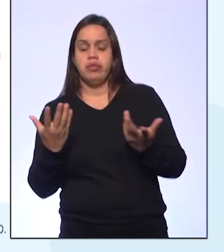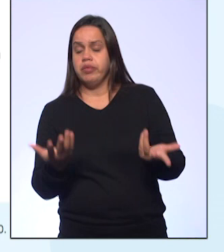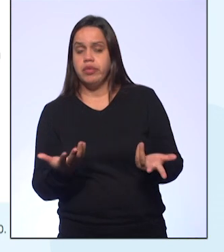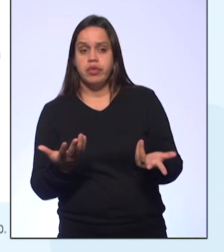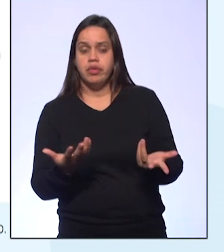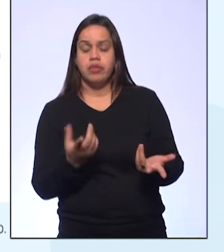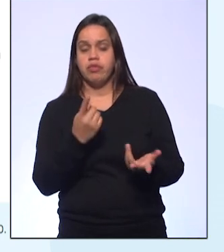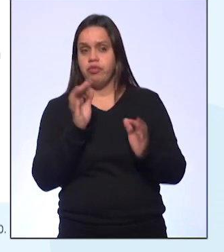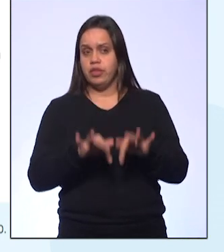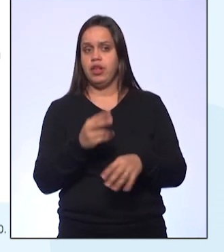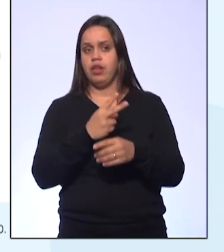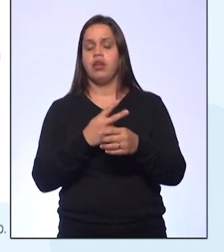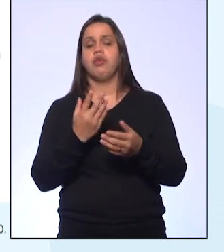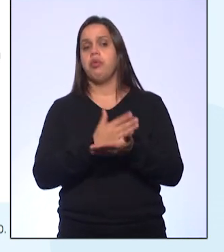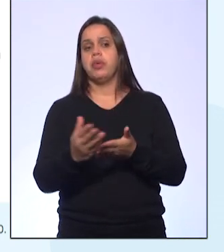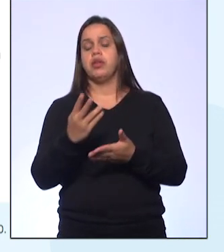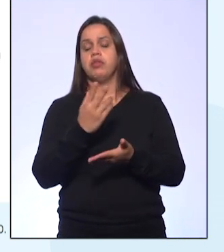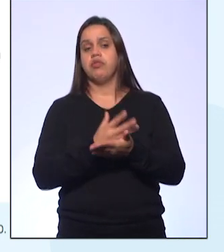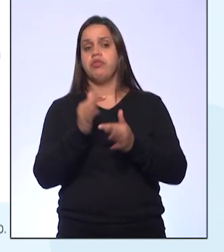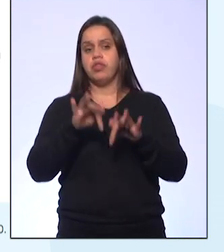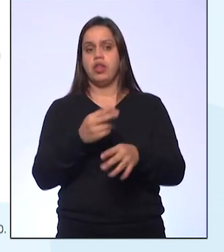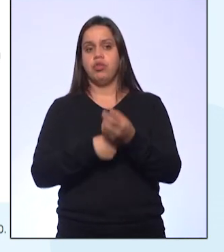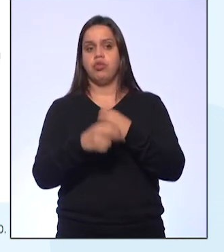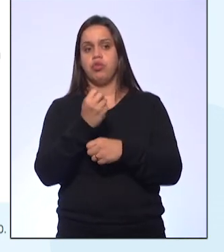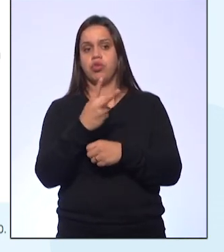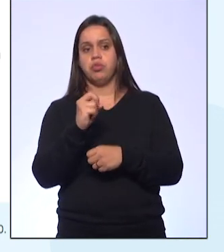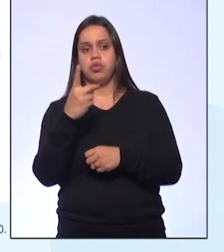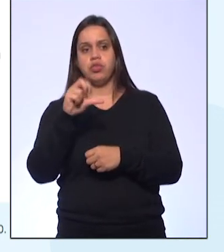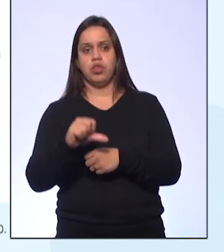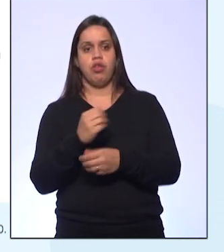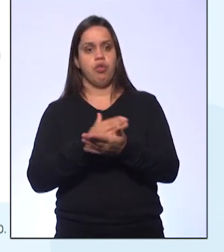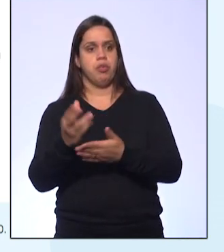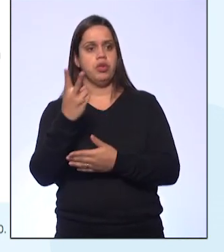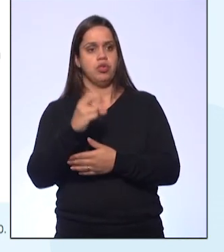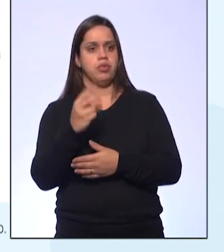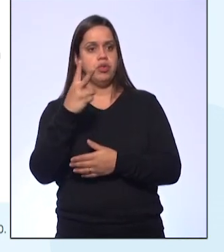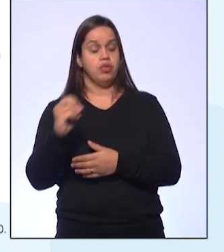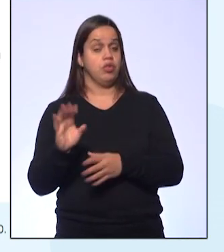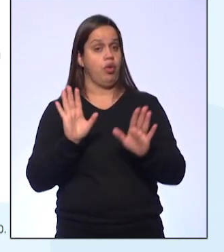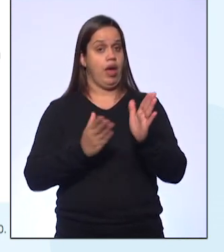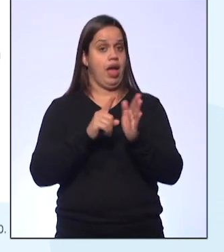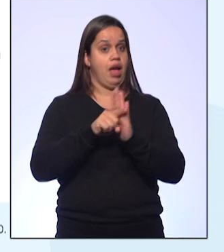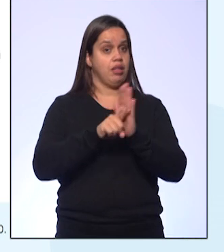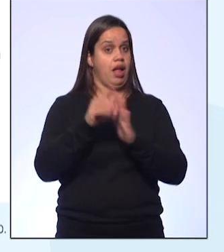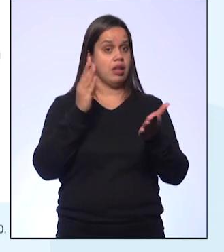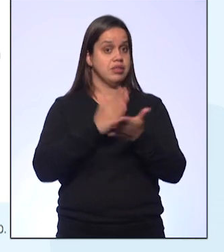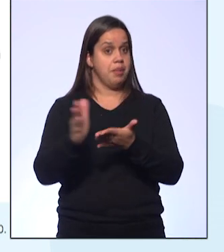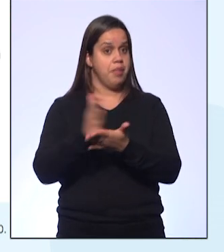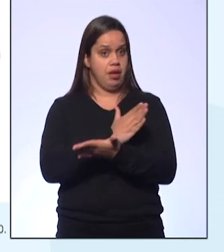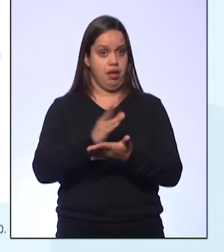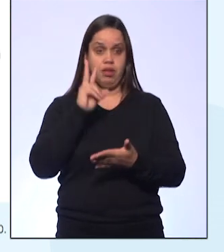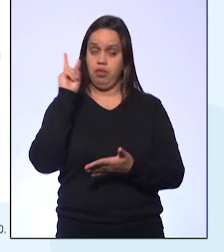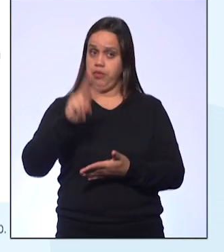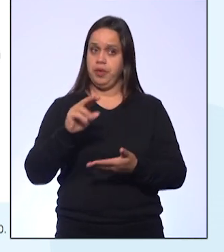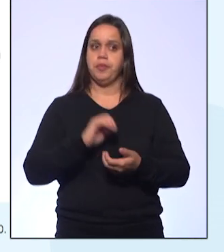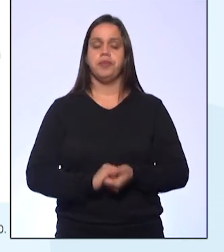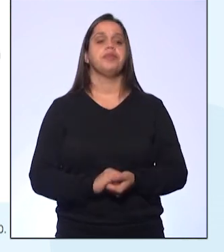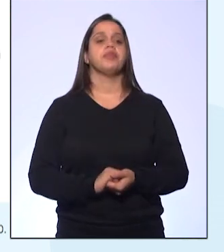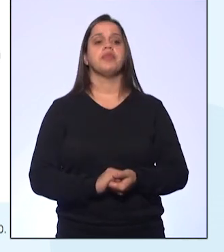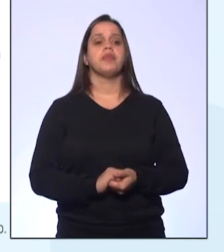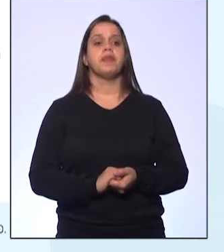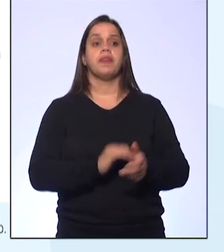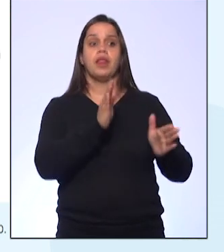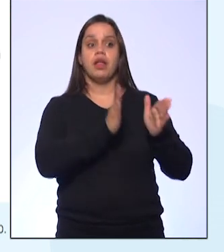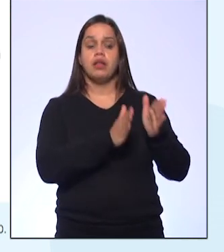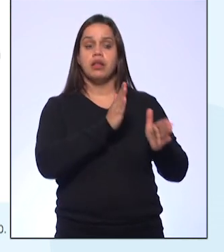de 2019, começo de 2020. Então, são análises separadas aí. Então, vamos observar, né? A proporção de